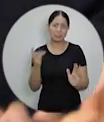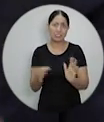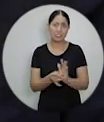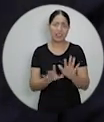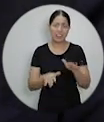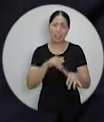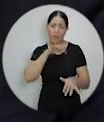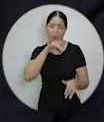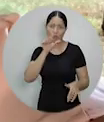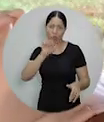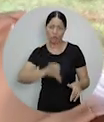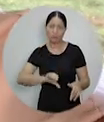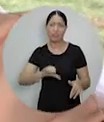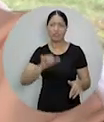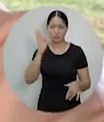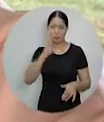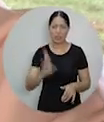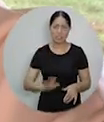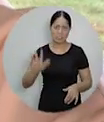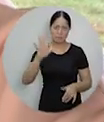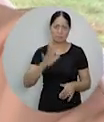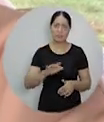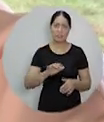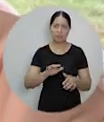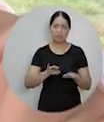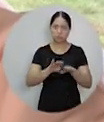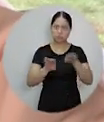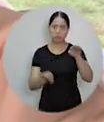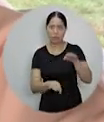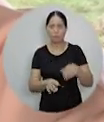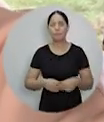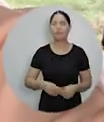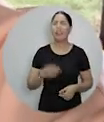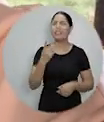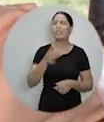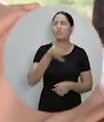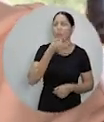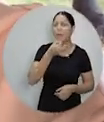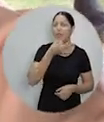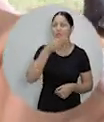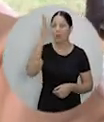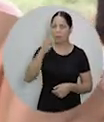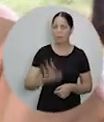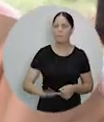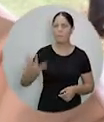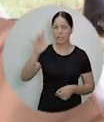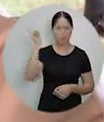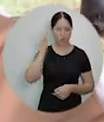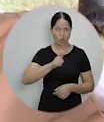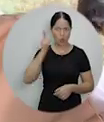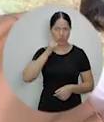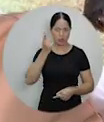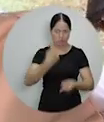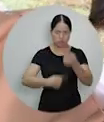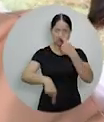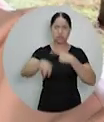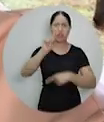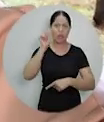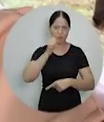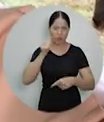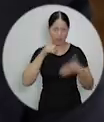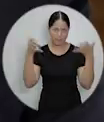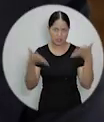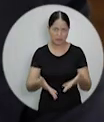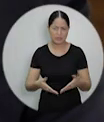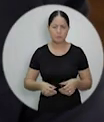tão negativo no Brasil. E na sua opinião, doutor Carlos, o senhor acredita que o Brasil tem avançado na questão de representatividade